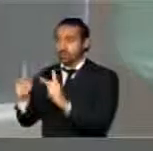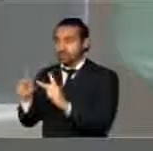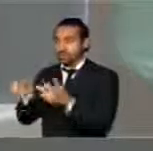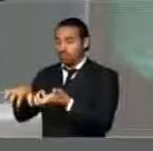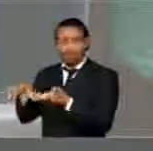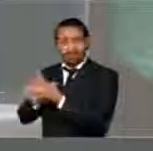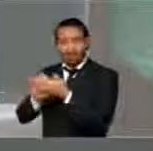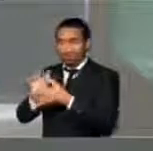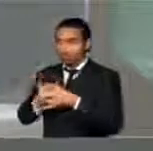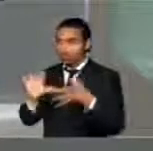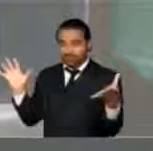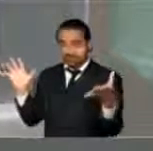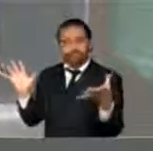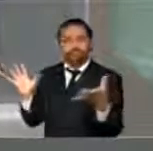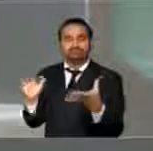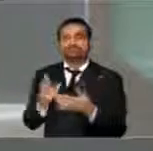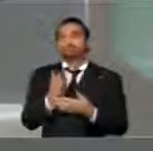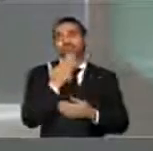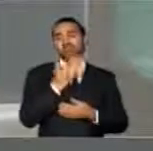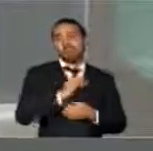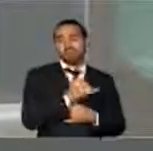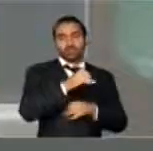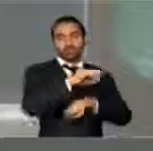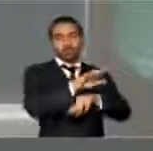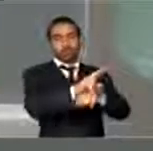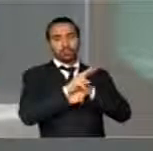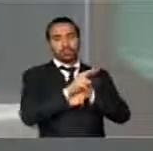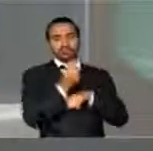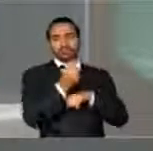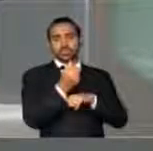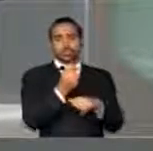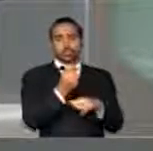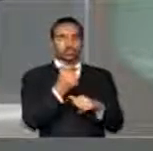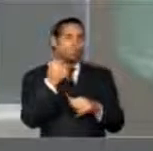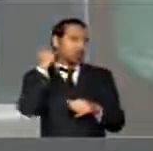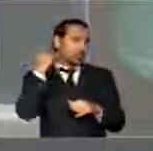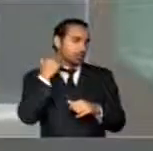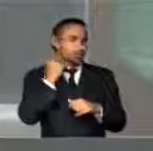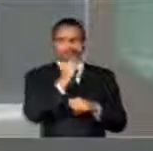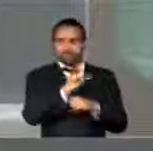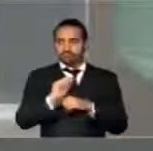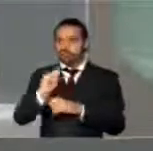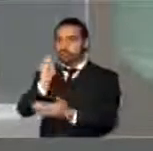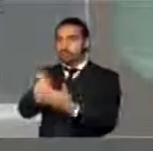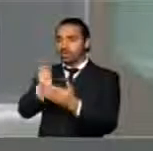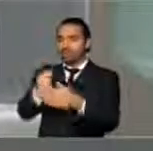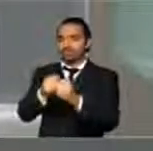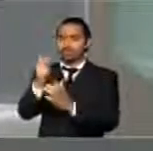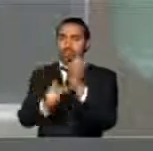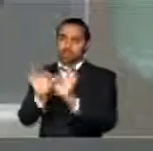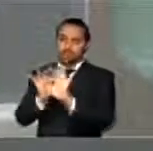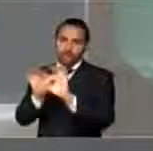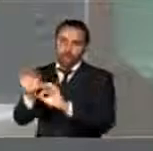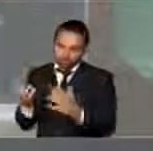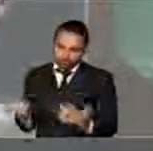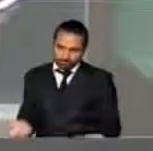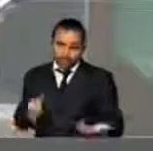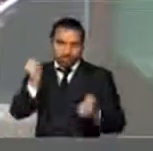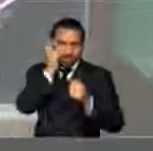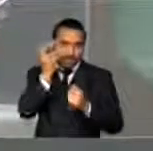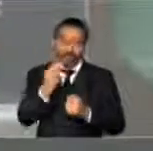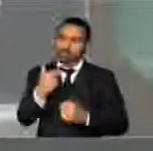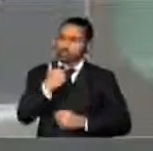diz a Constituição, que todos nós juramos cumprir obediência, praticou sem. Essa história de dizer que nós